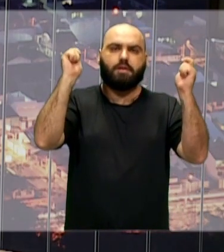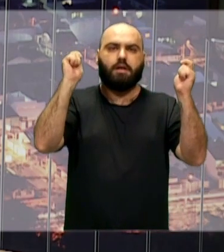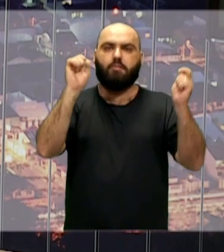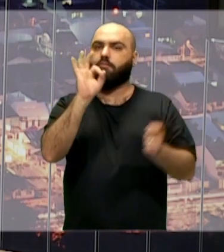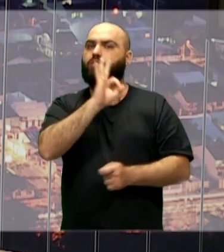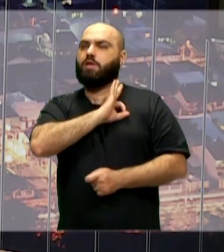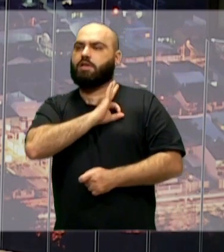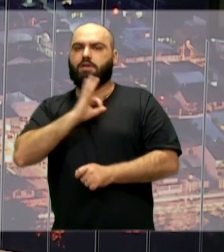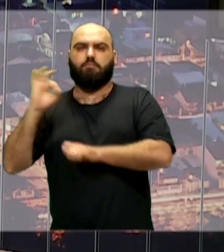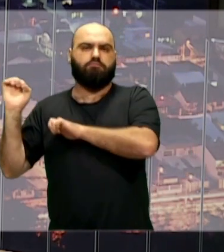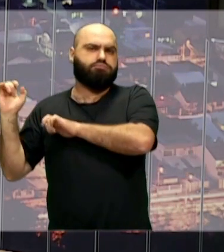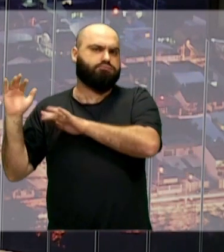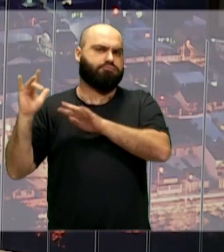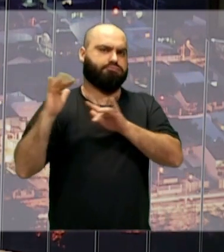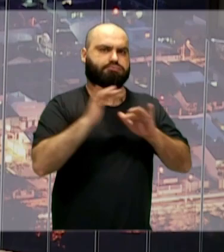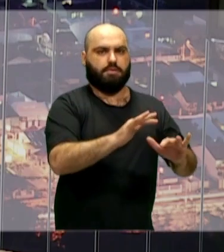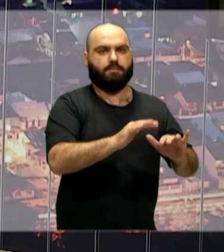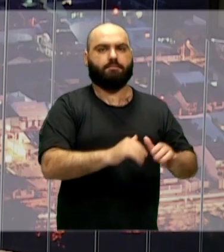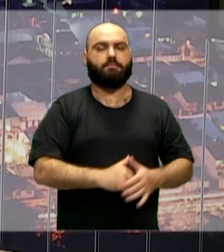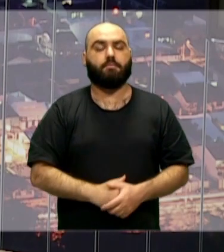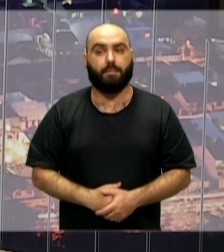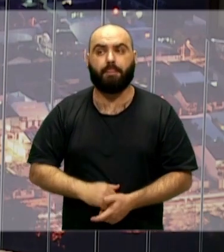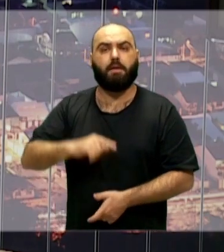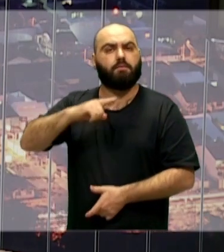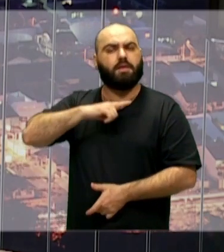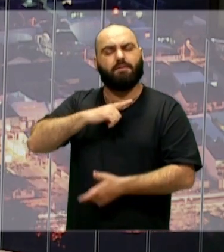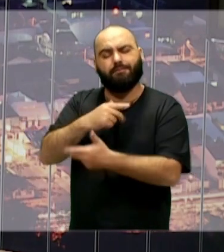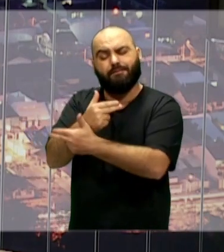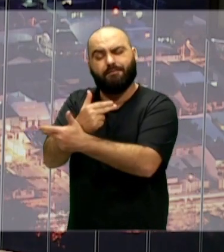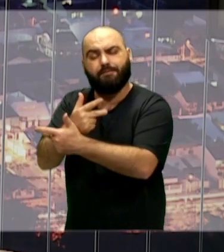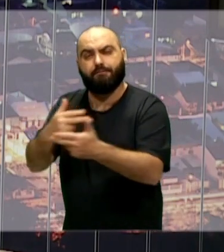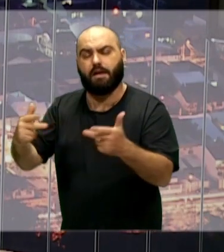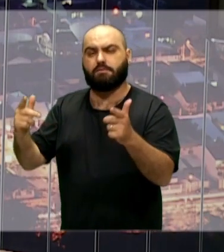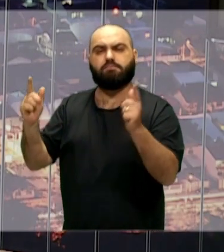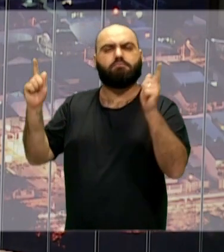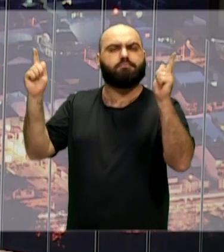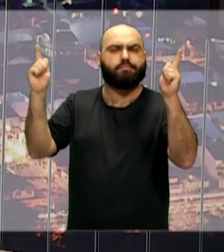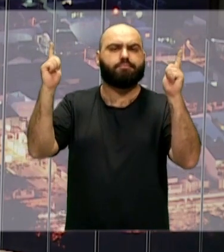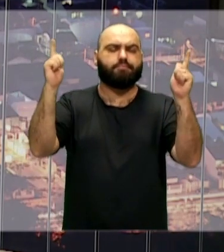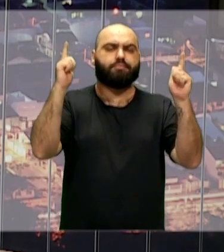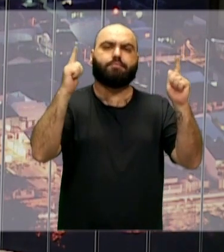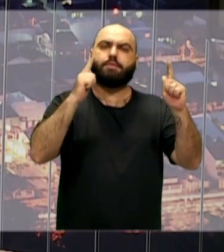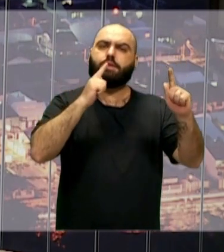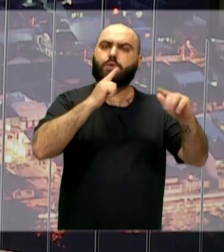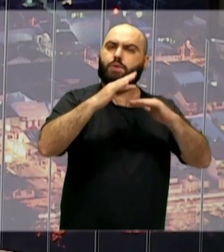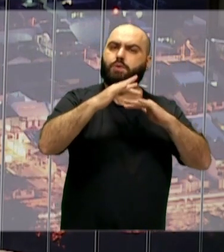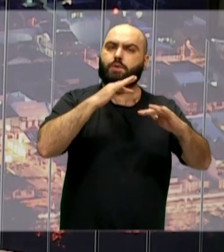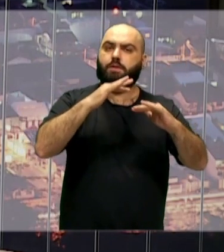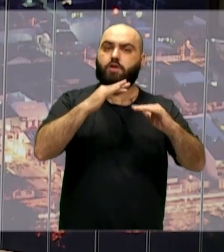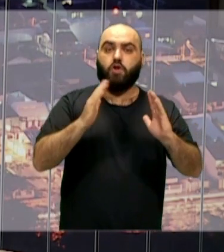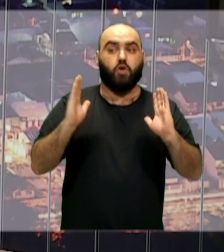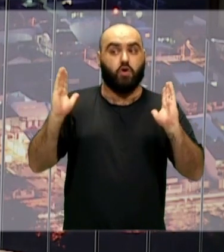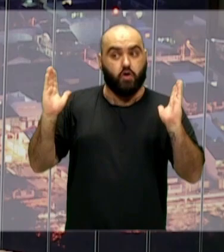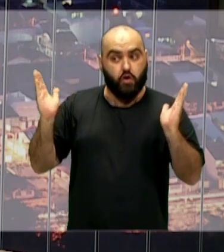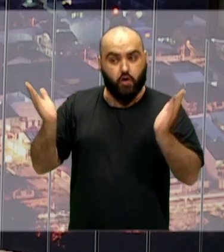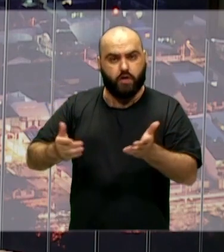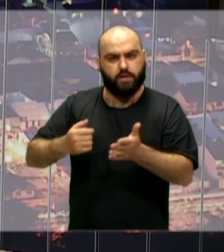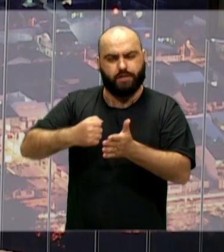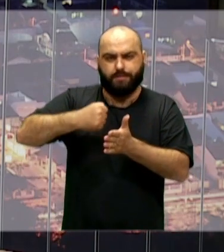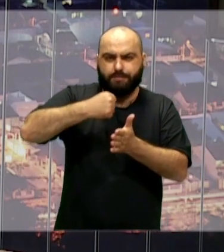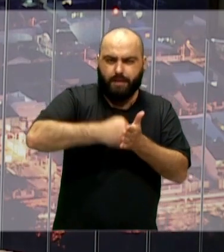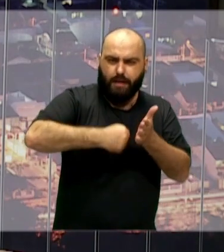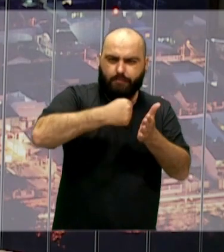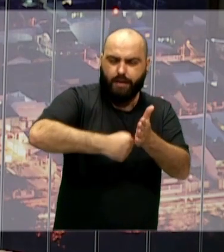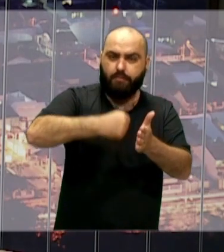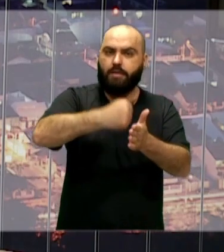meio das marchas e paradas pela diversidade. E hoje a gente vai falar sobre as lutas contra a discriminação, os